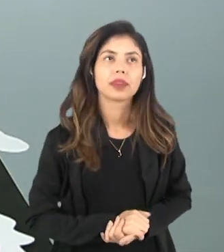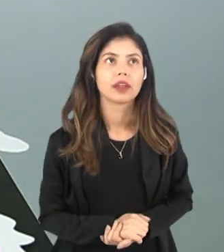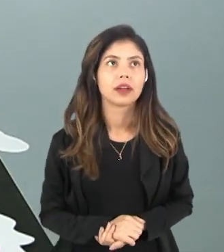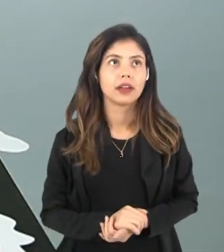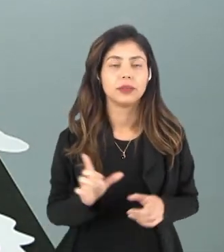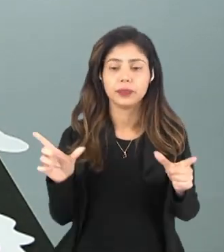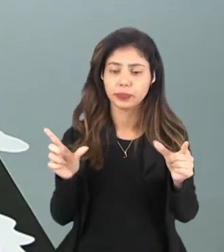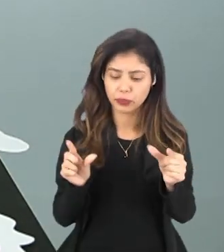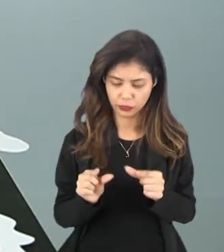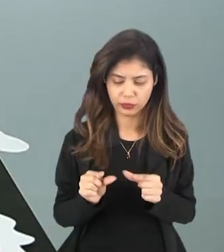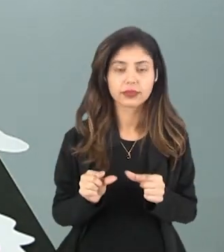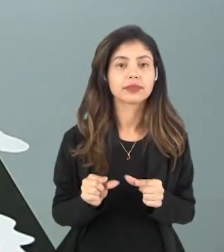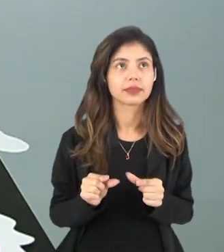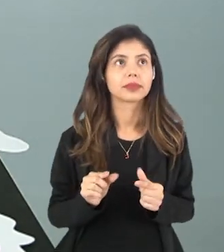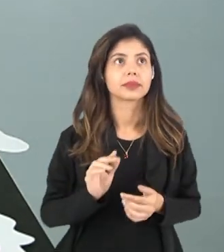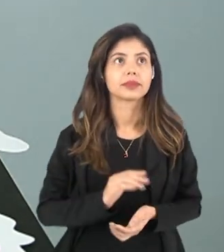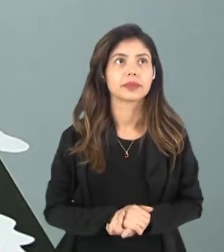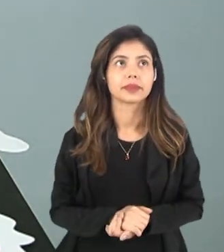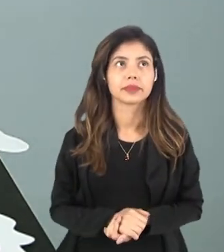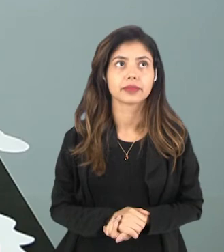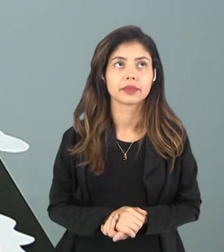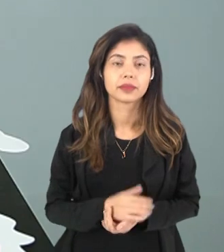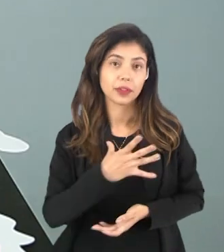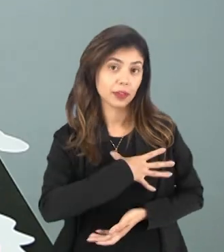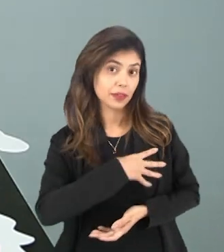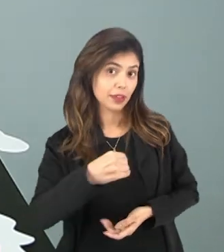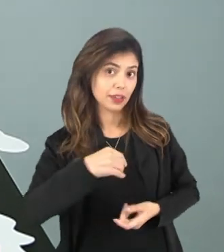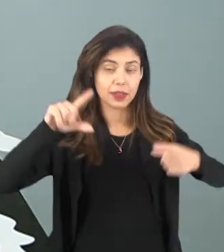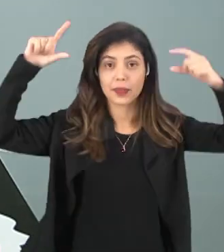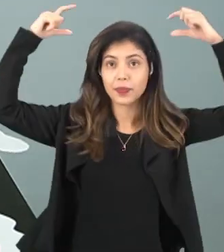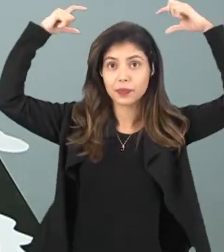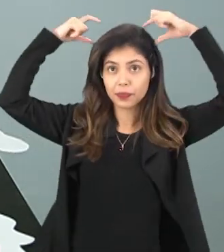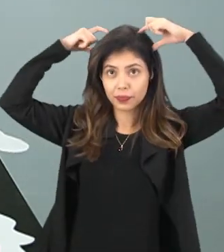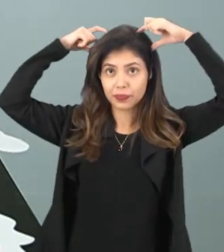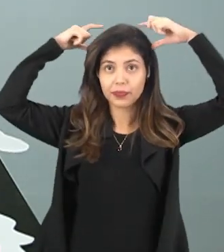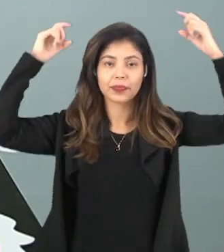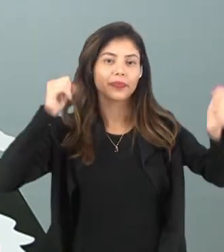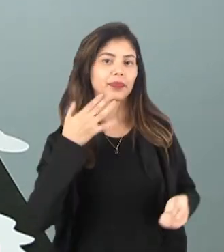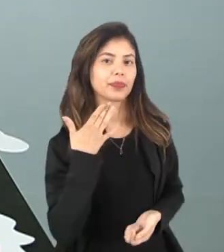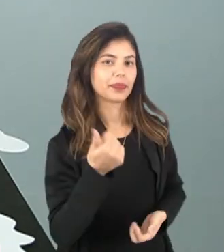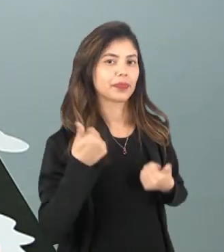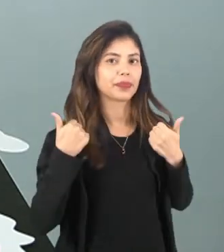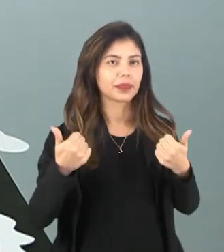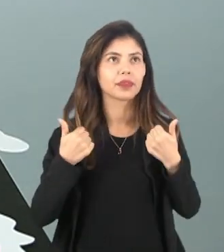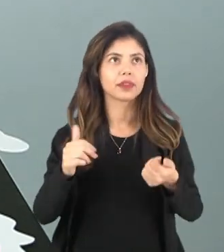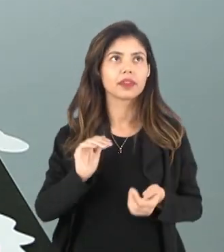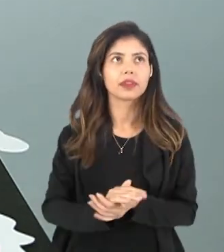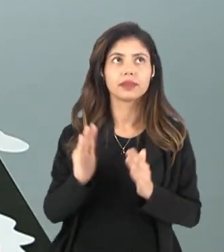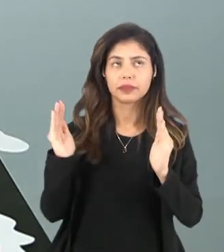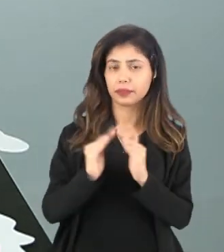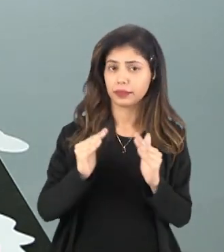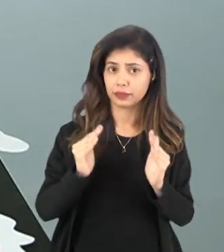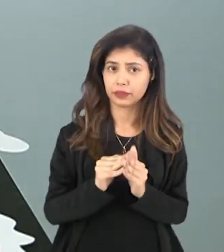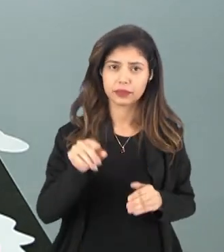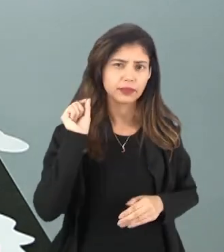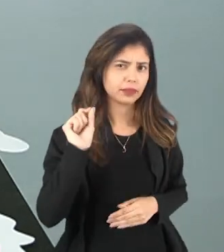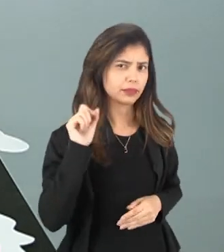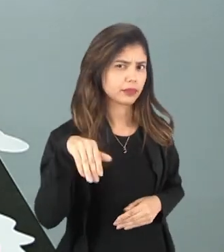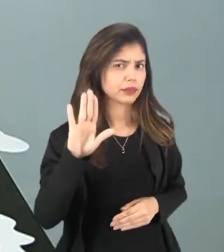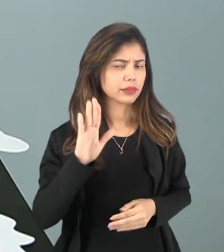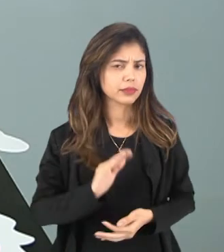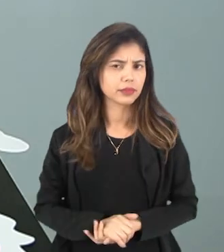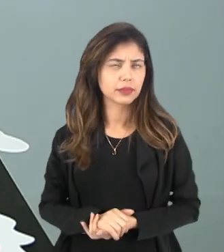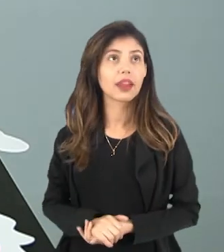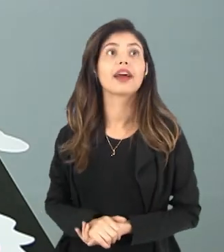EA menor era do filho e o urso muito bem na casa tinha mais o